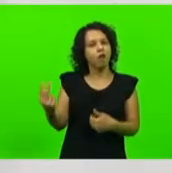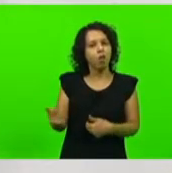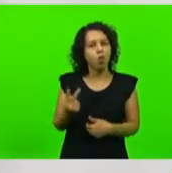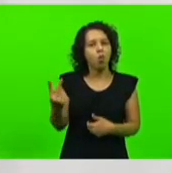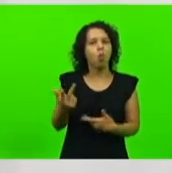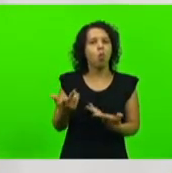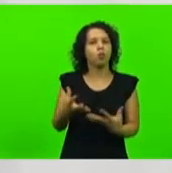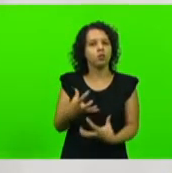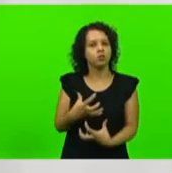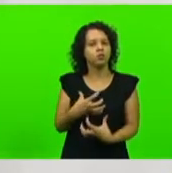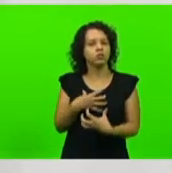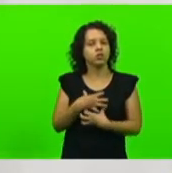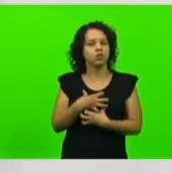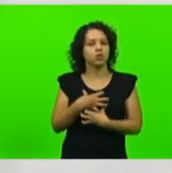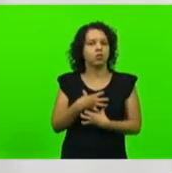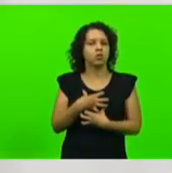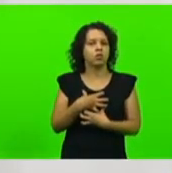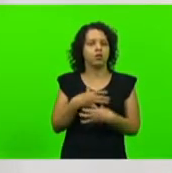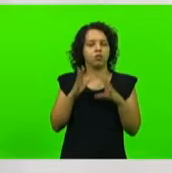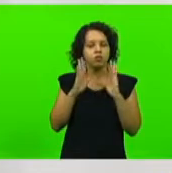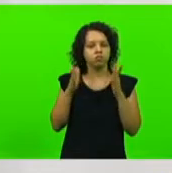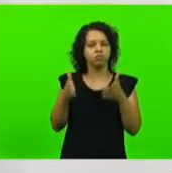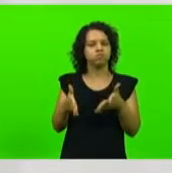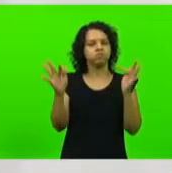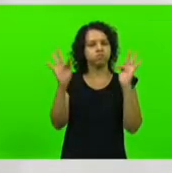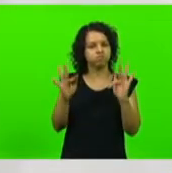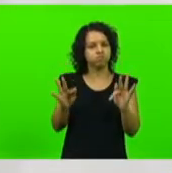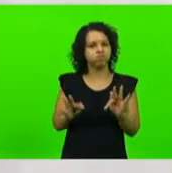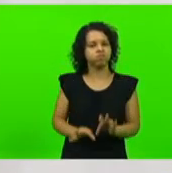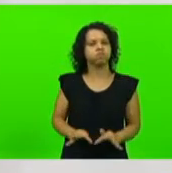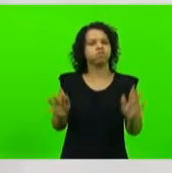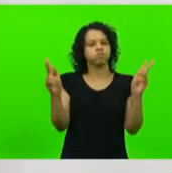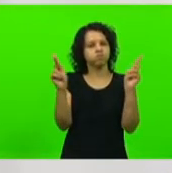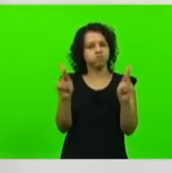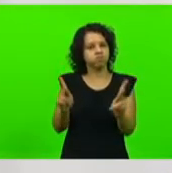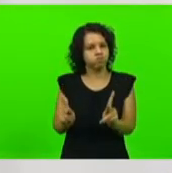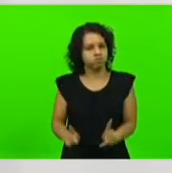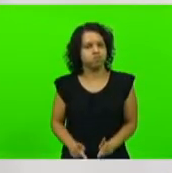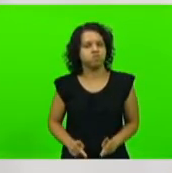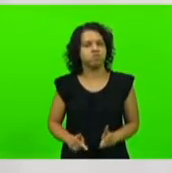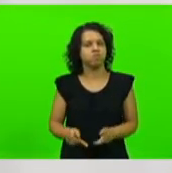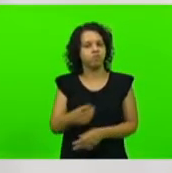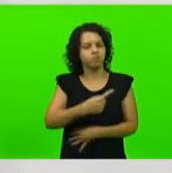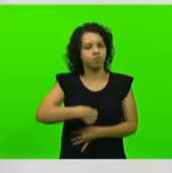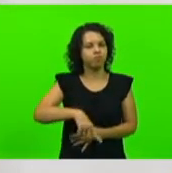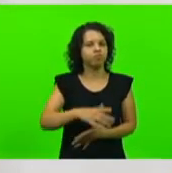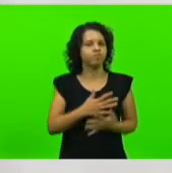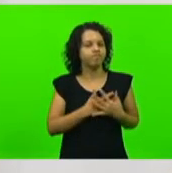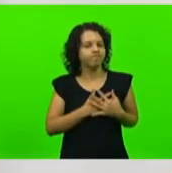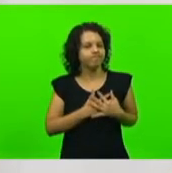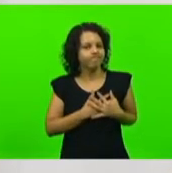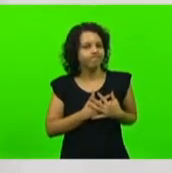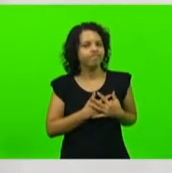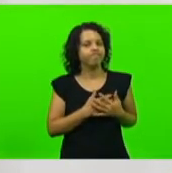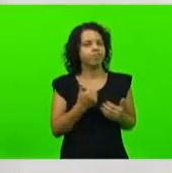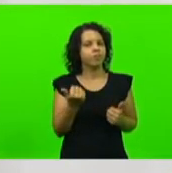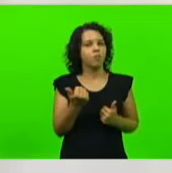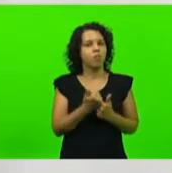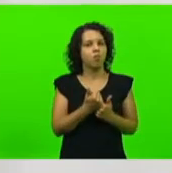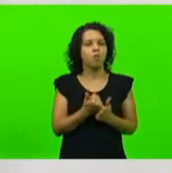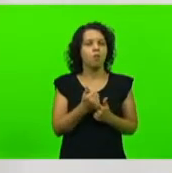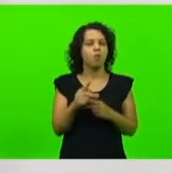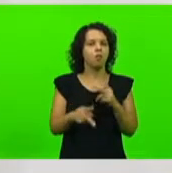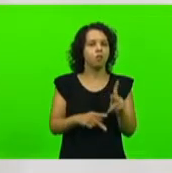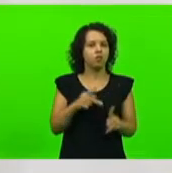sentimento voltado para a paz. Então, o nosso sentimento e o nosso apoio à população,